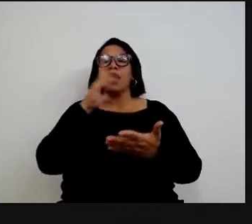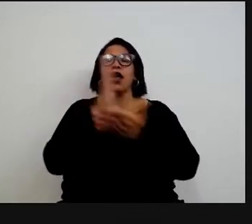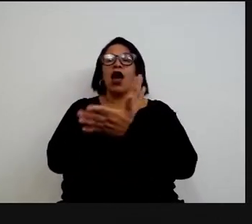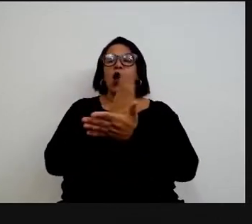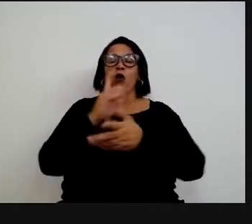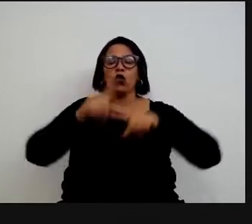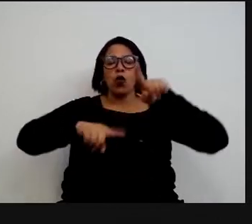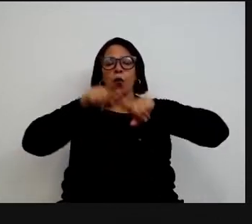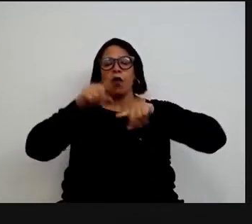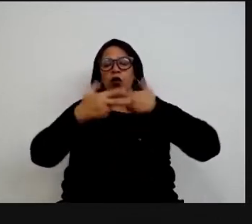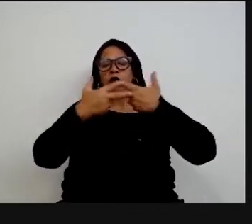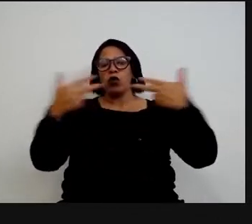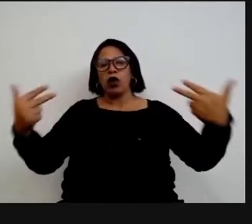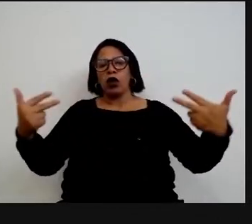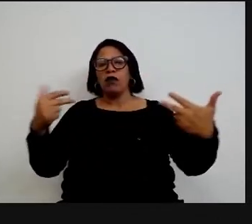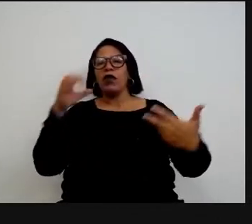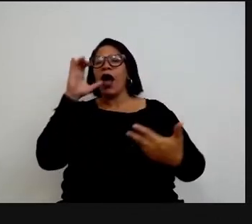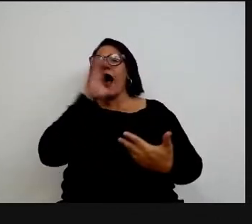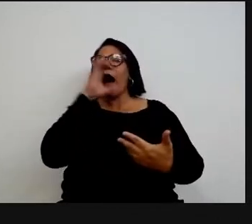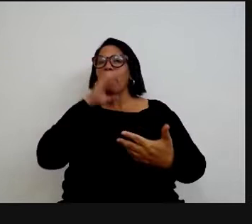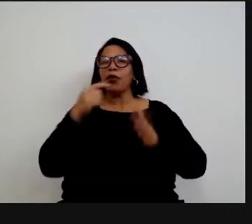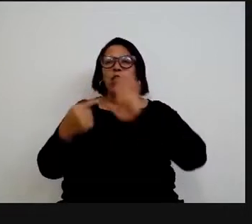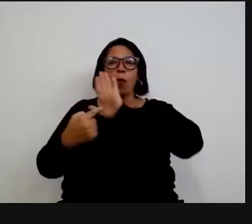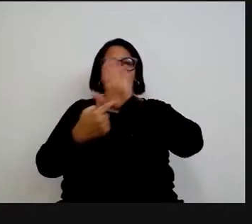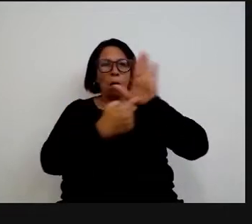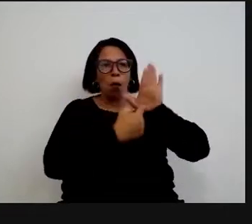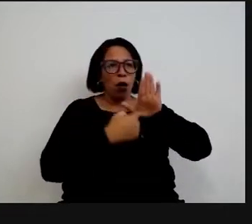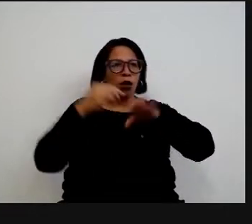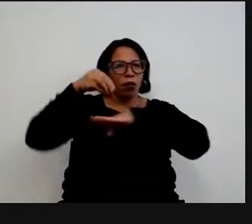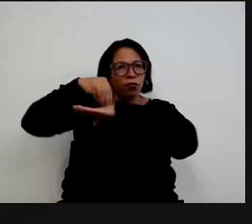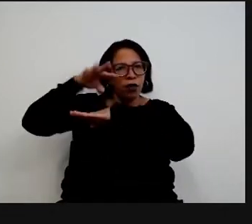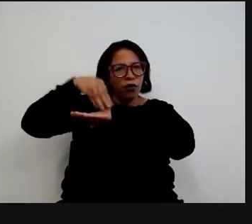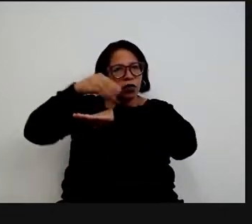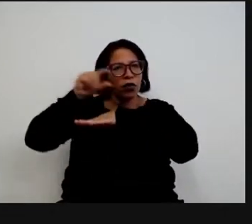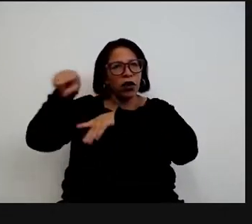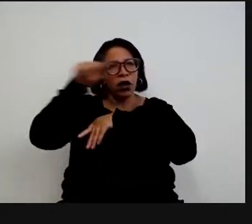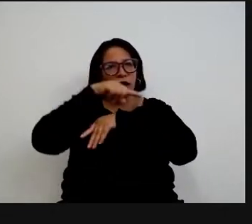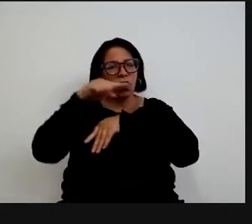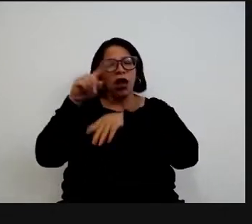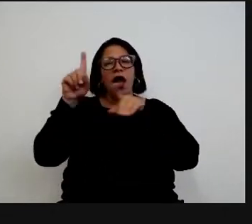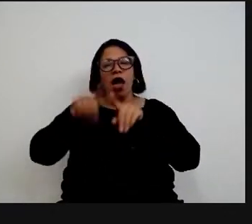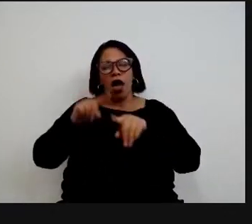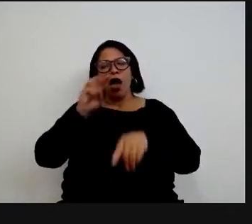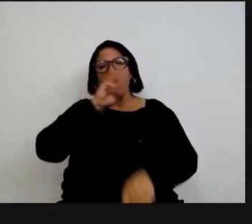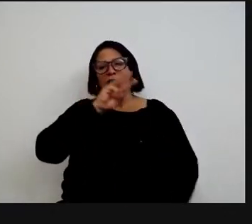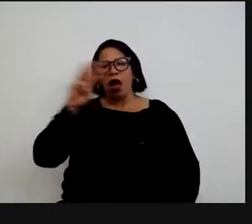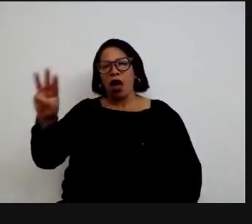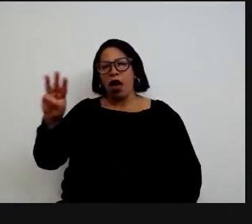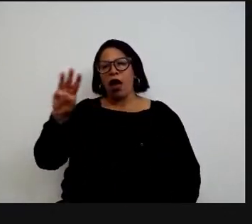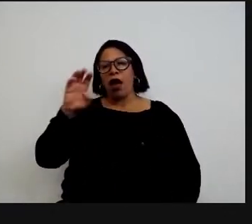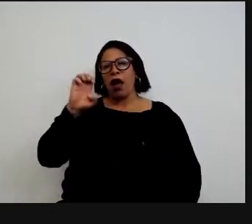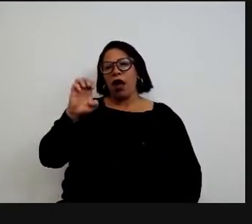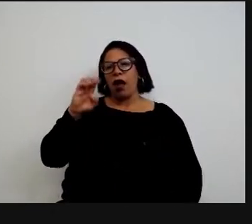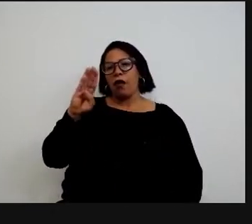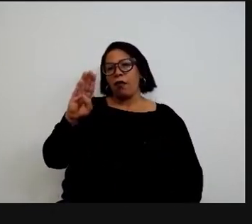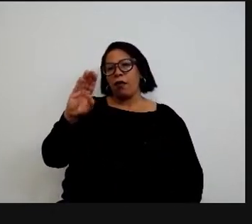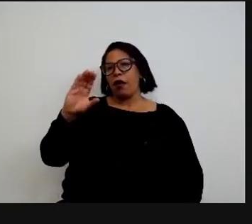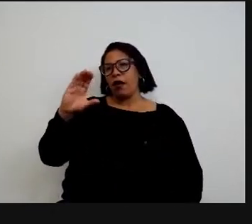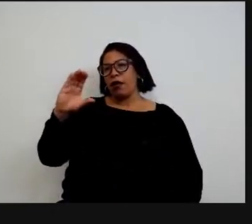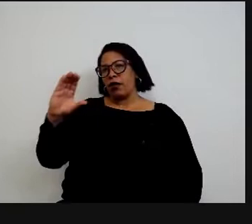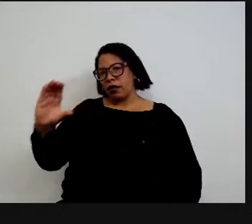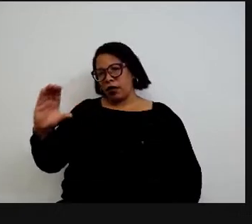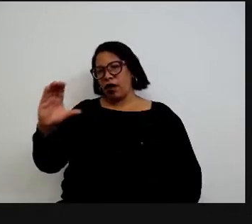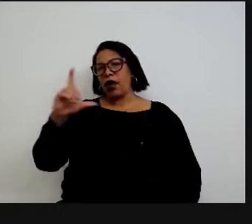alguns produtos que eu queria citar rapidamente, que é o nosso portal EVC. Nesse portal